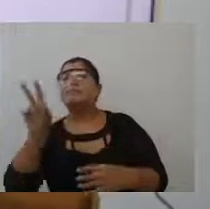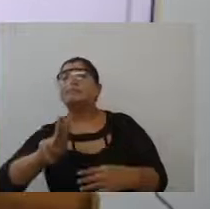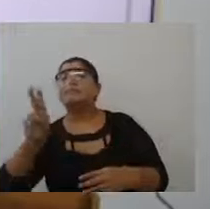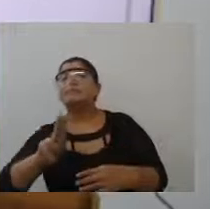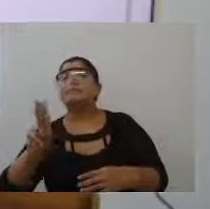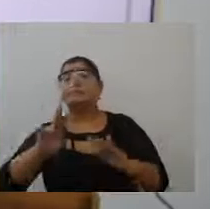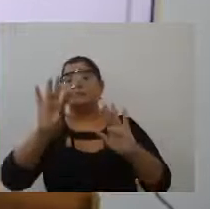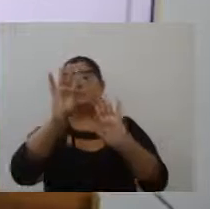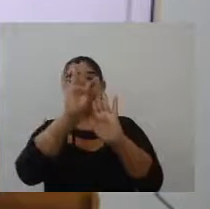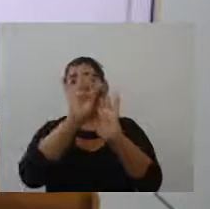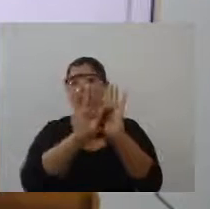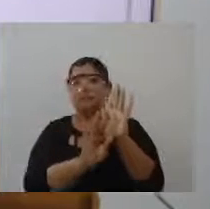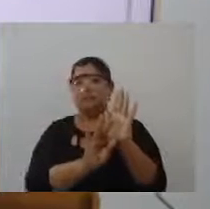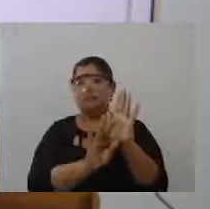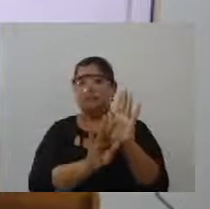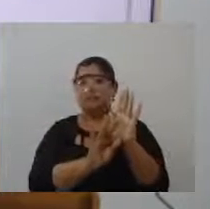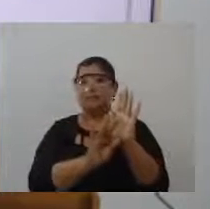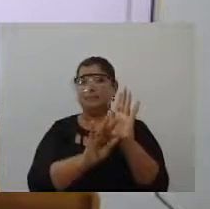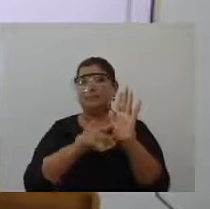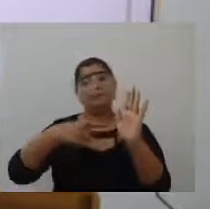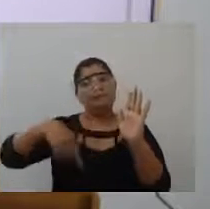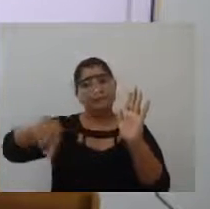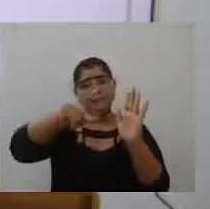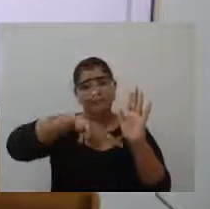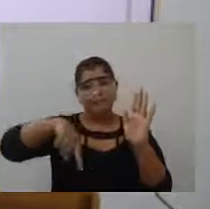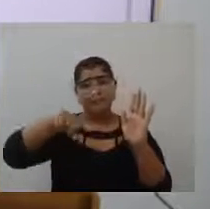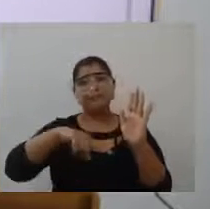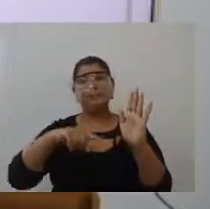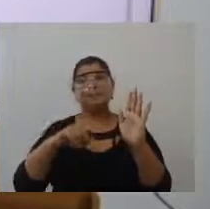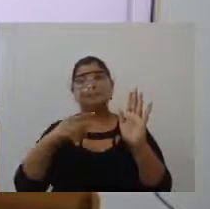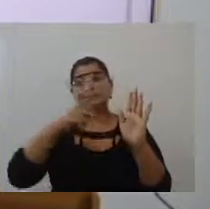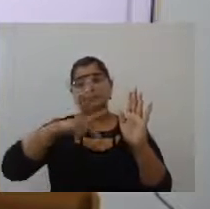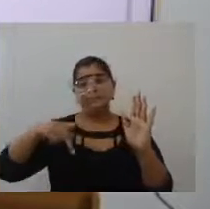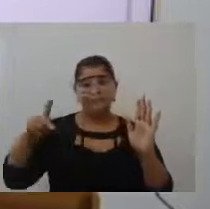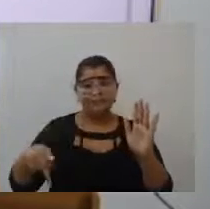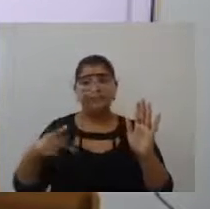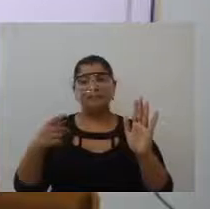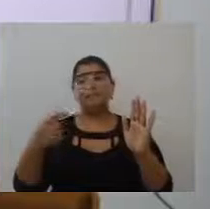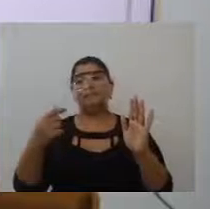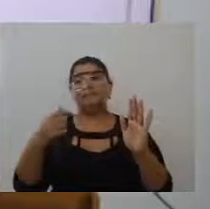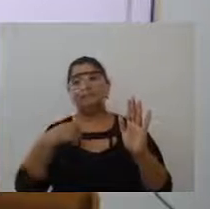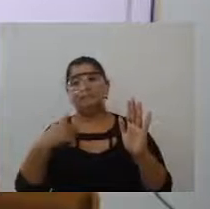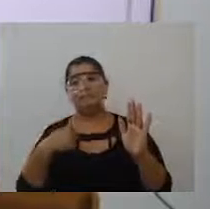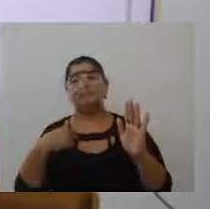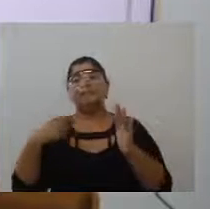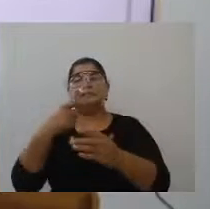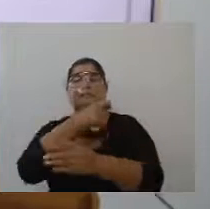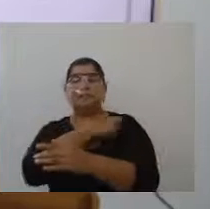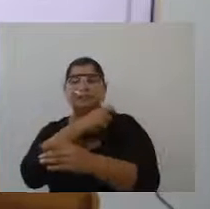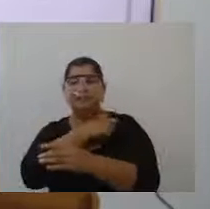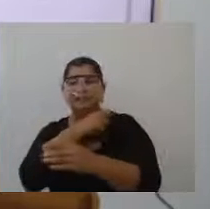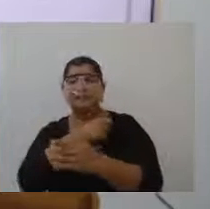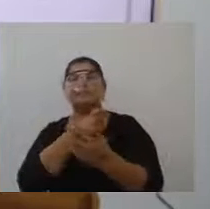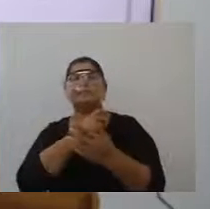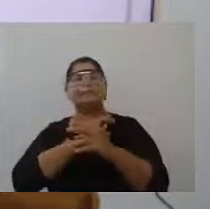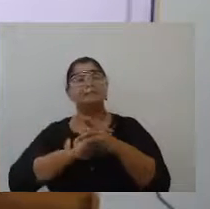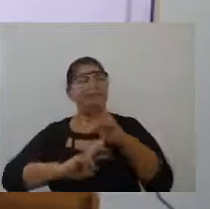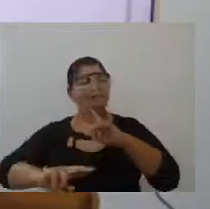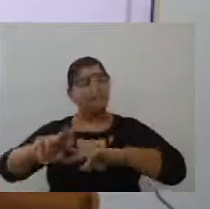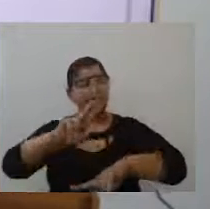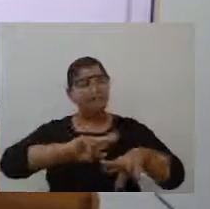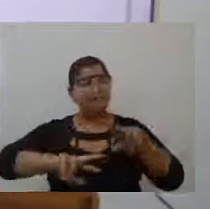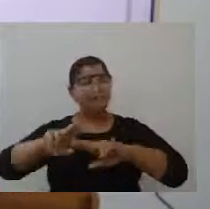que nós, eu digo nós no sentido bem geral, não é só o professor Rivaldo, não só os alunos do 9º ano que estão assistindo, eu